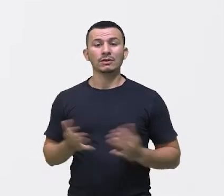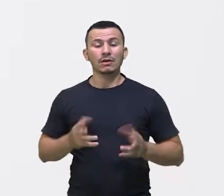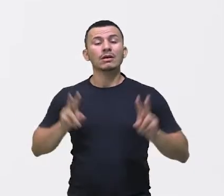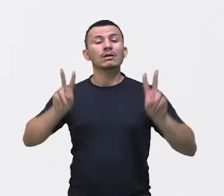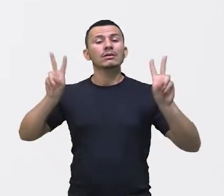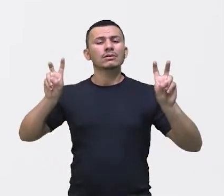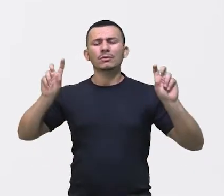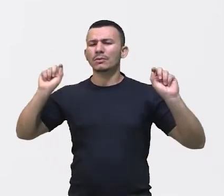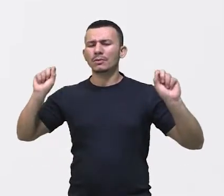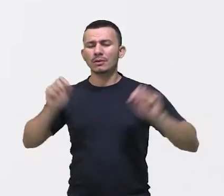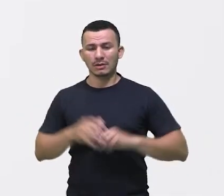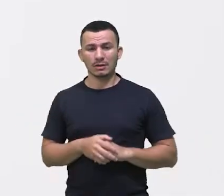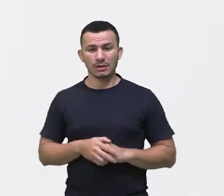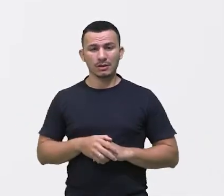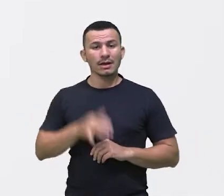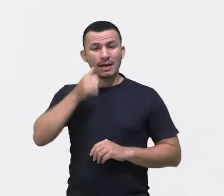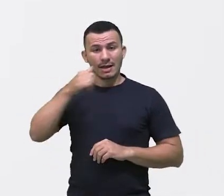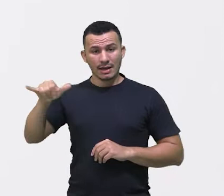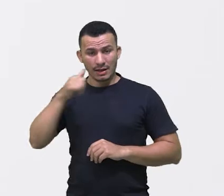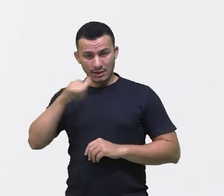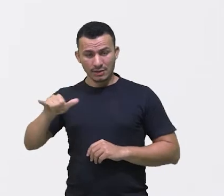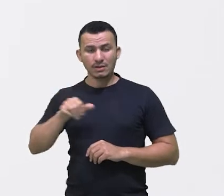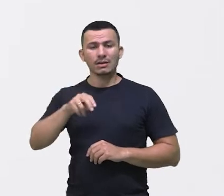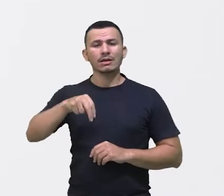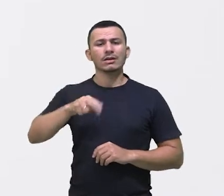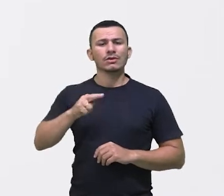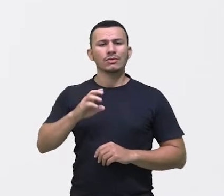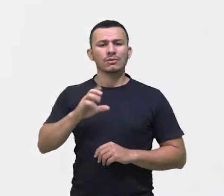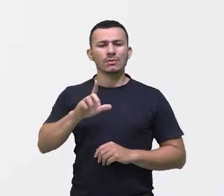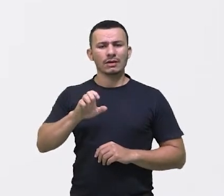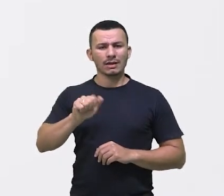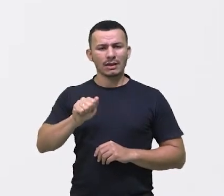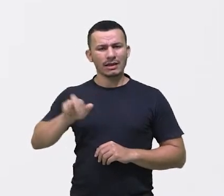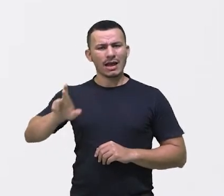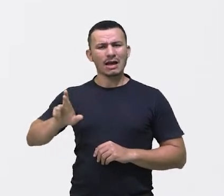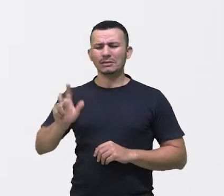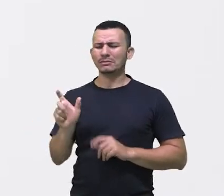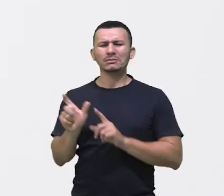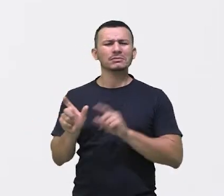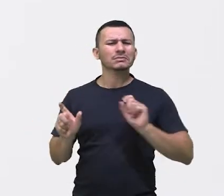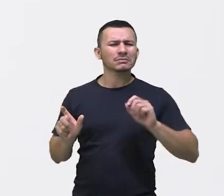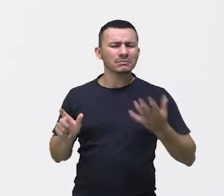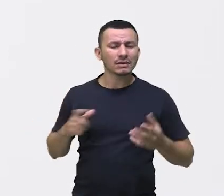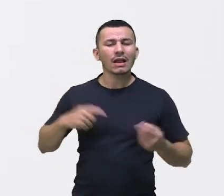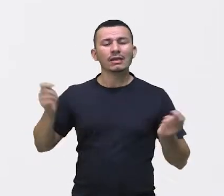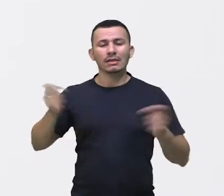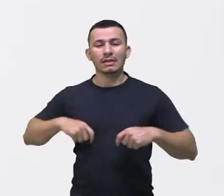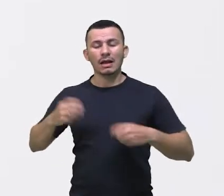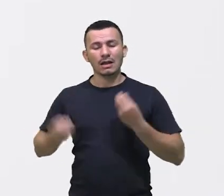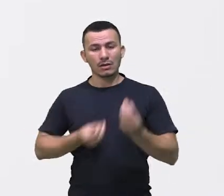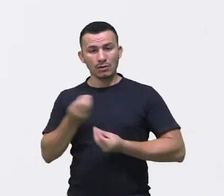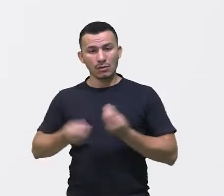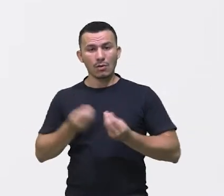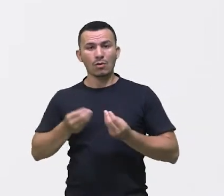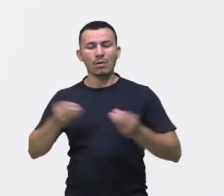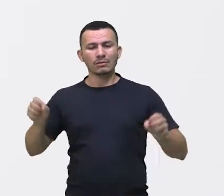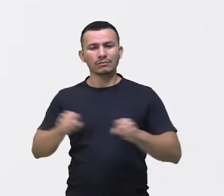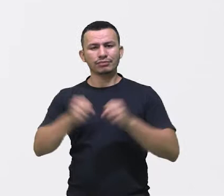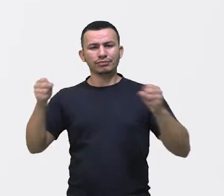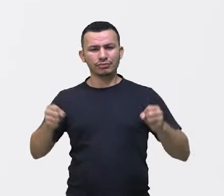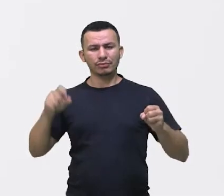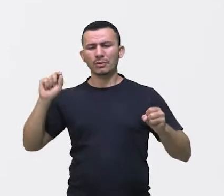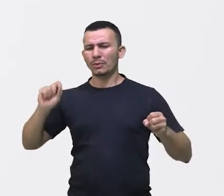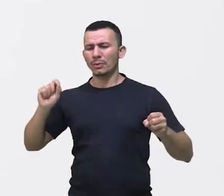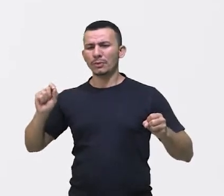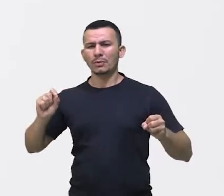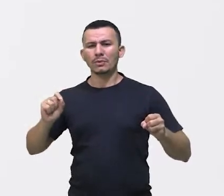a energia nuclear, tá bom? A energia nuclear, ela vai ser obtida a partir da fissão, da ruptura, da